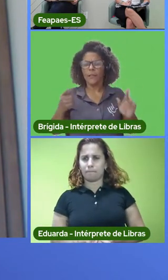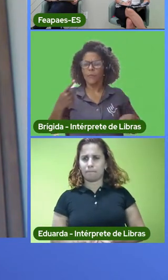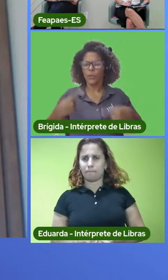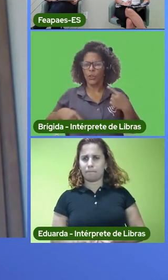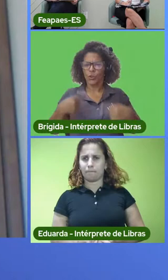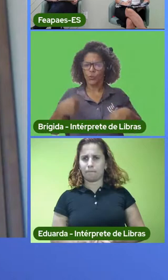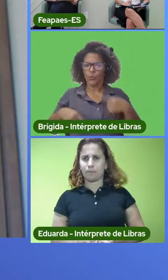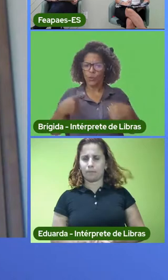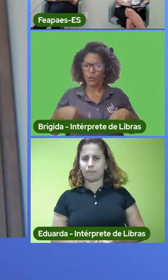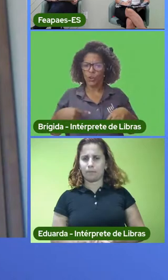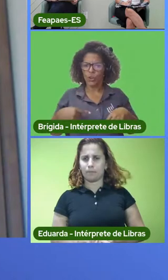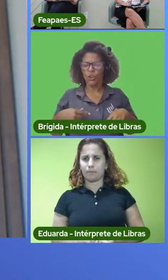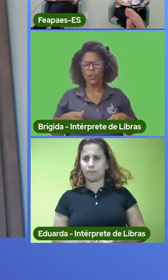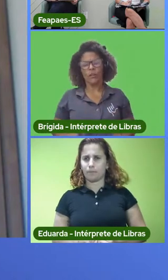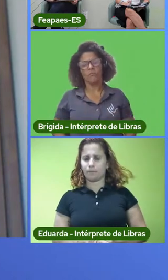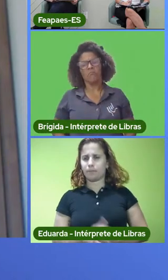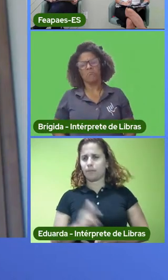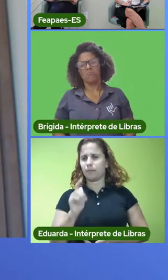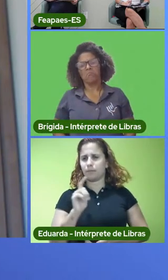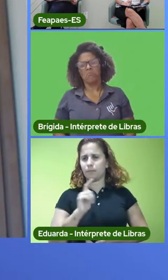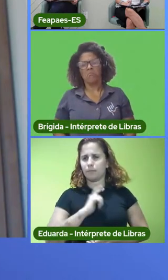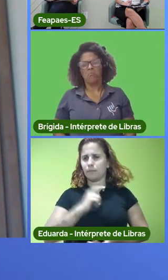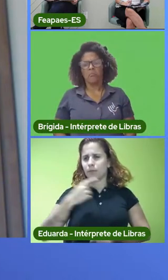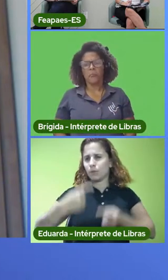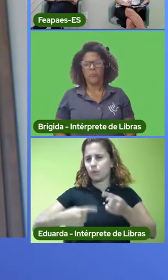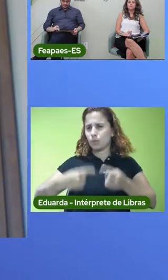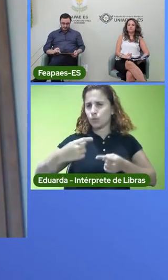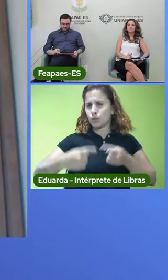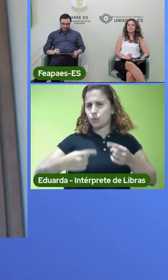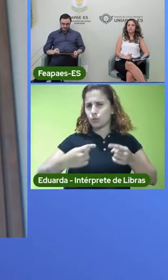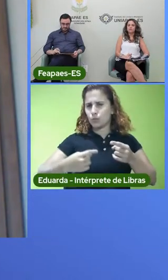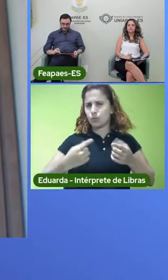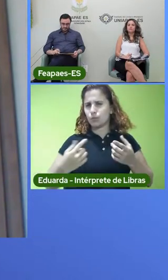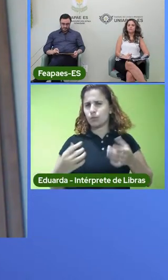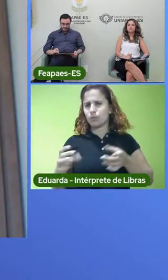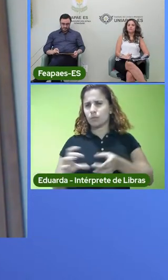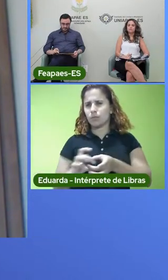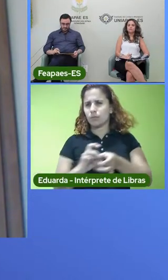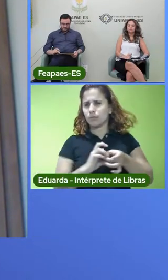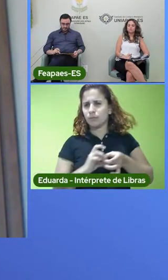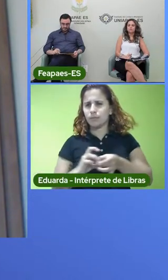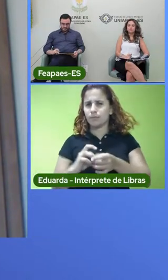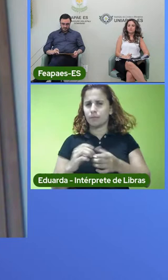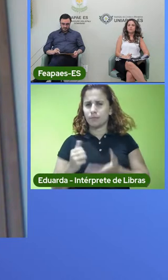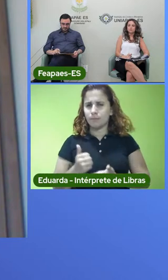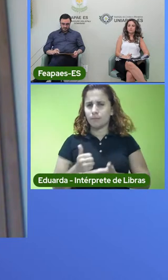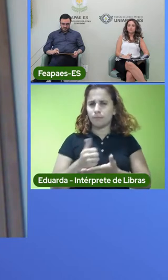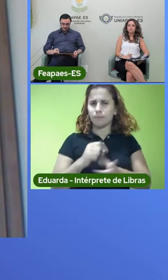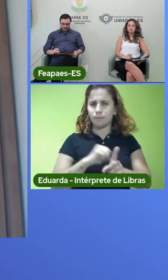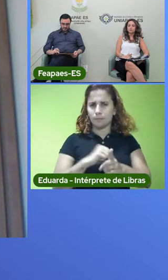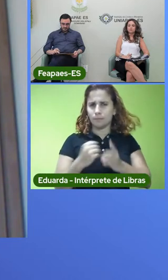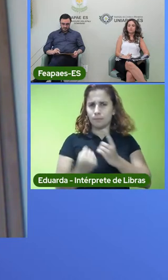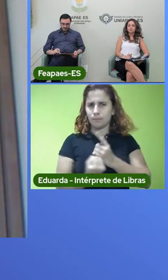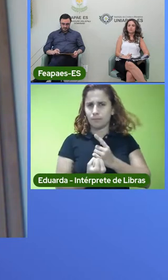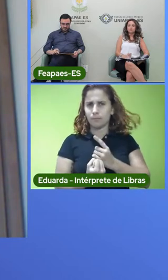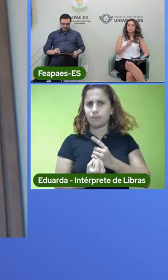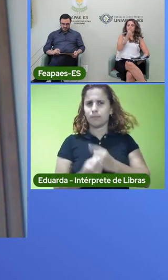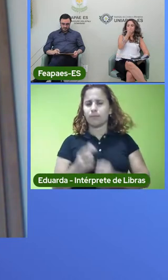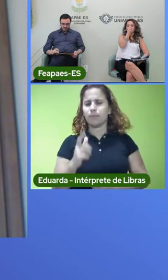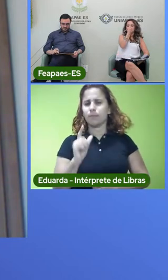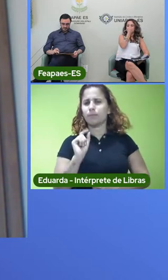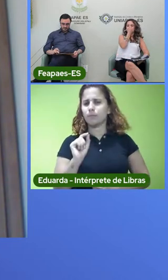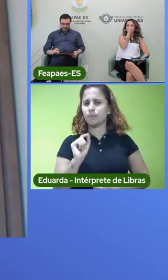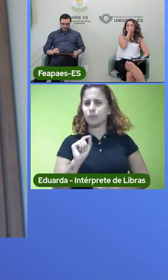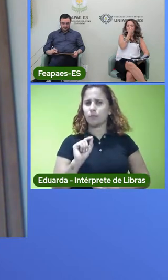seja reunidos entre assistência social, previdência, sobretudo essas duas, para que ele